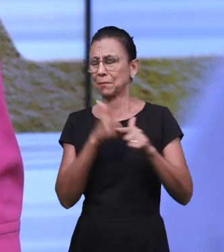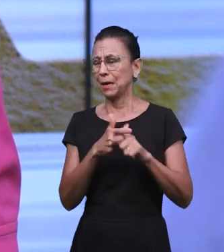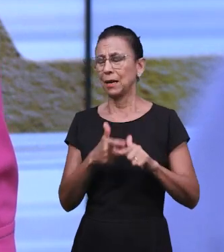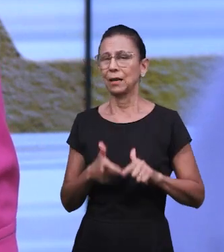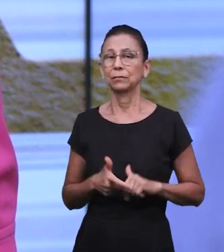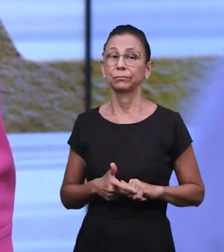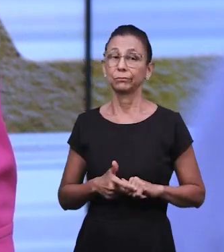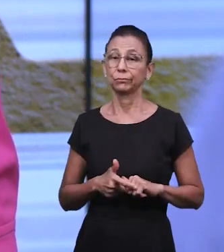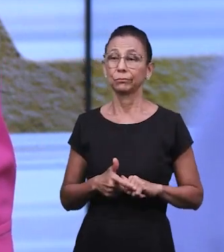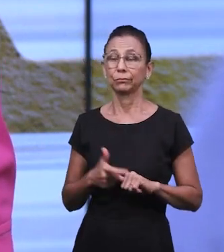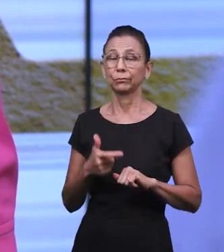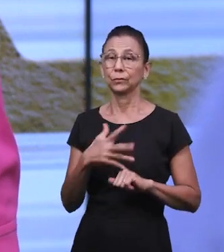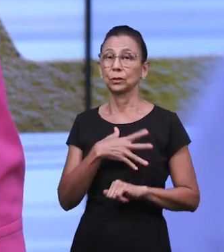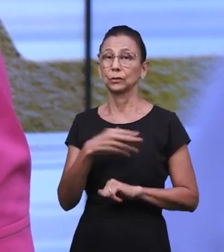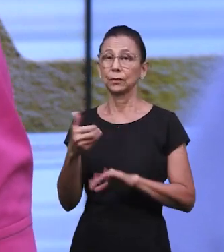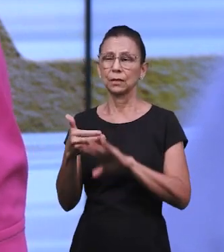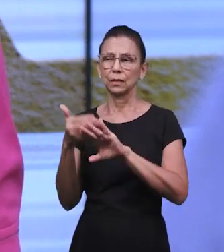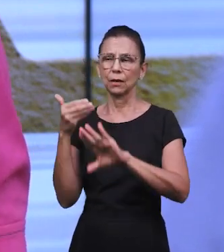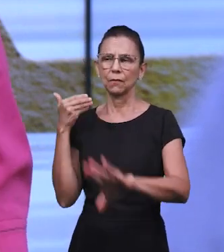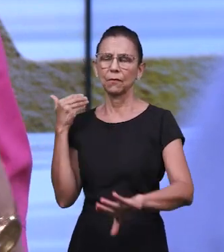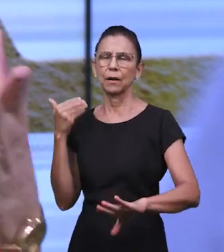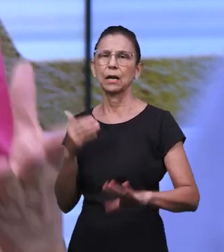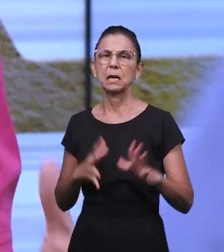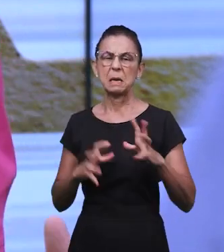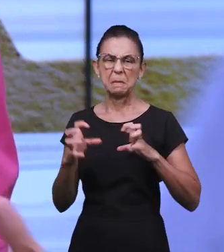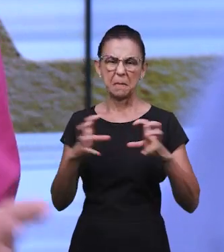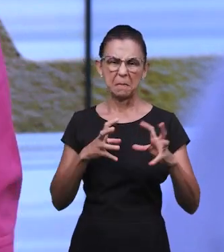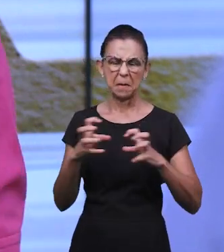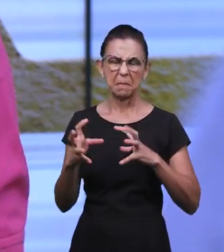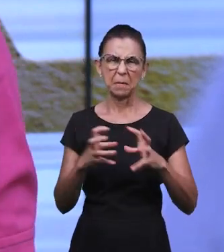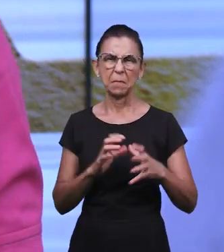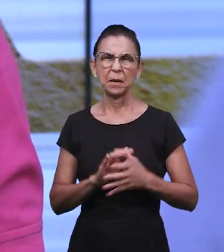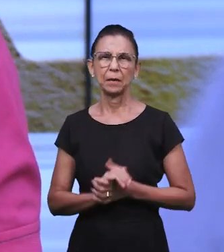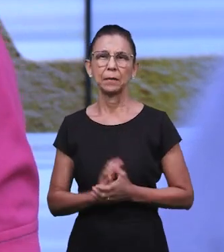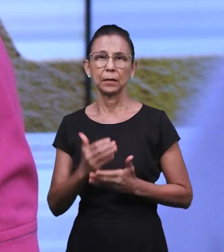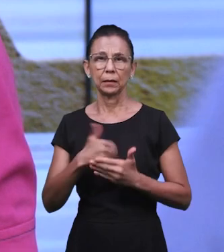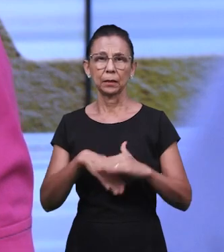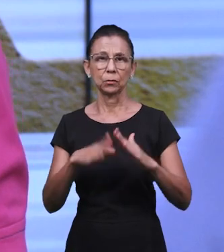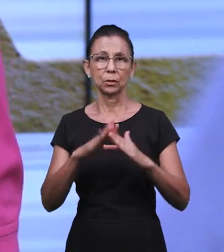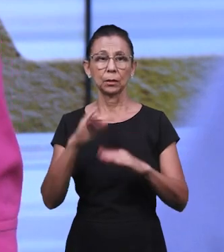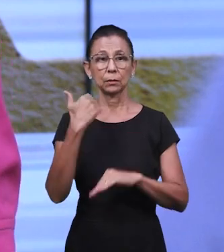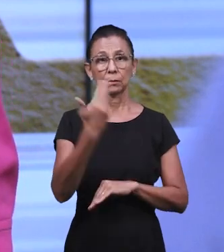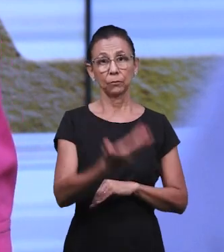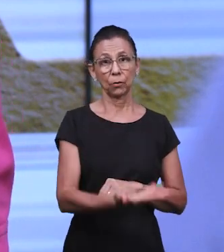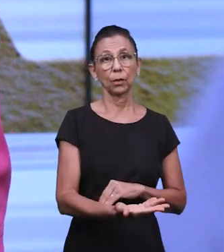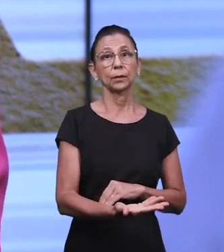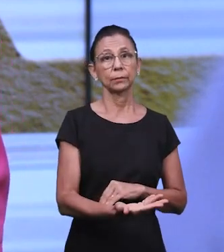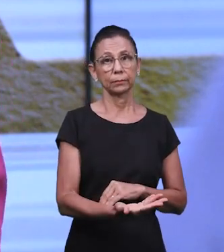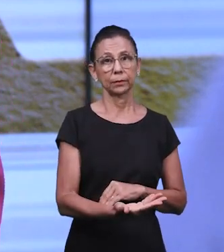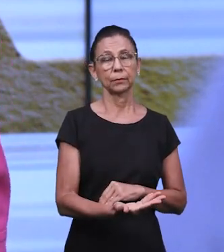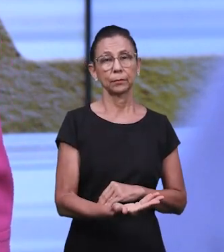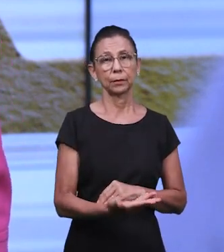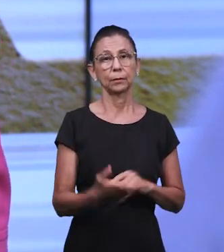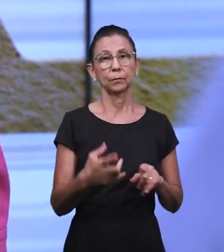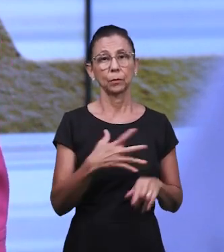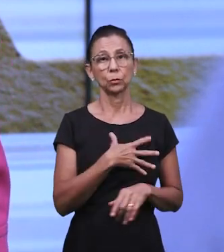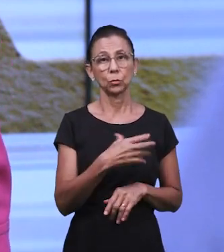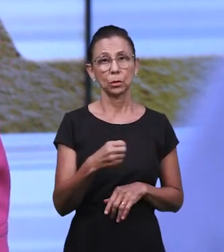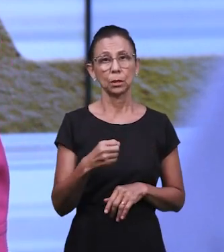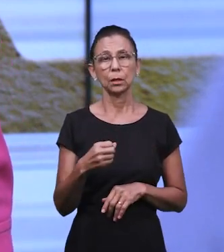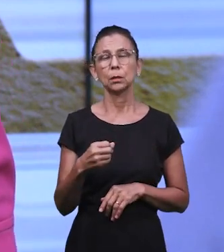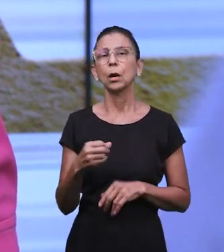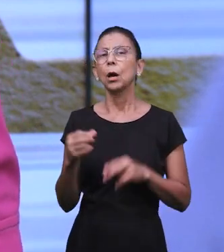tende a desencadear comportamentos agressivos, tanto dentro como fora de casa, pois eles nos observam o tempo